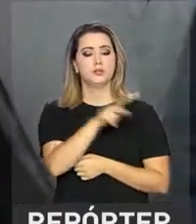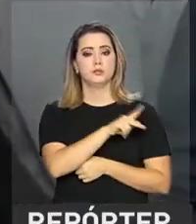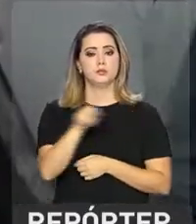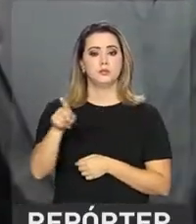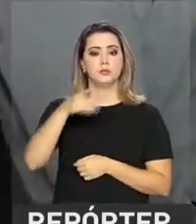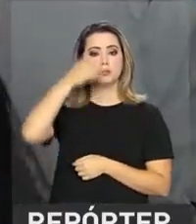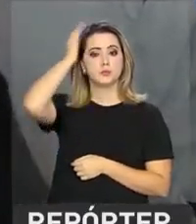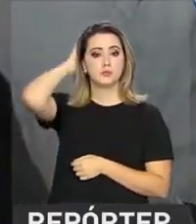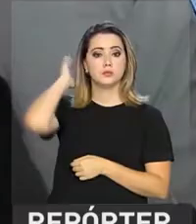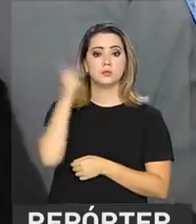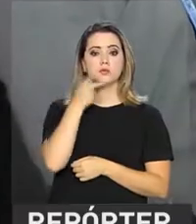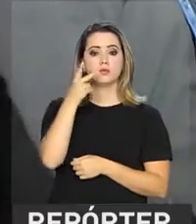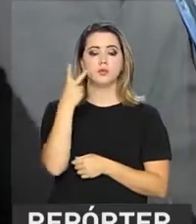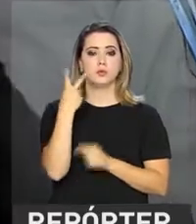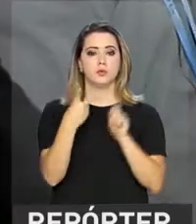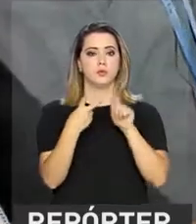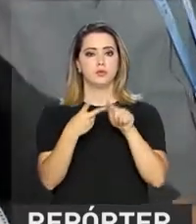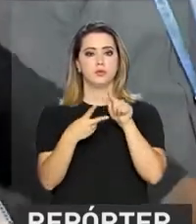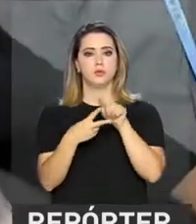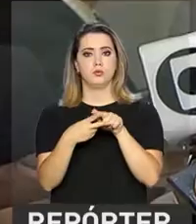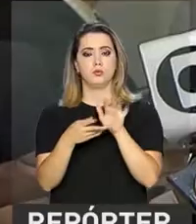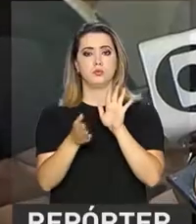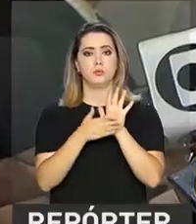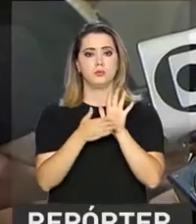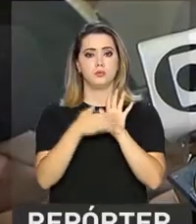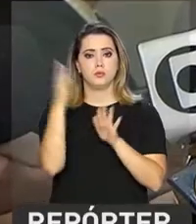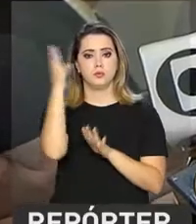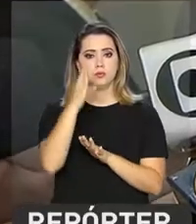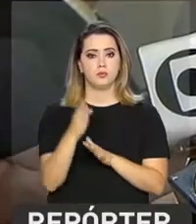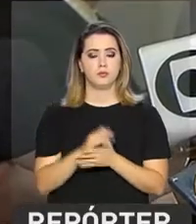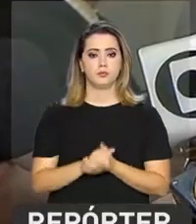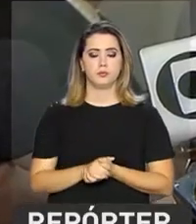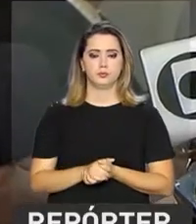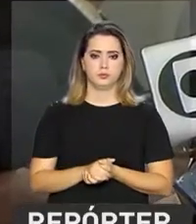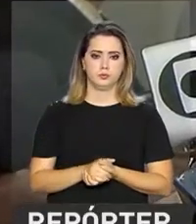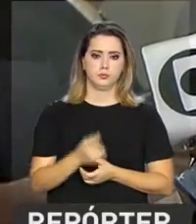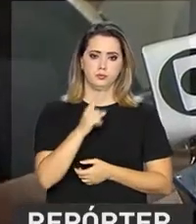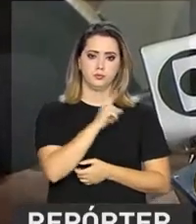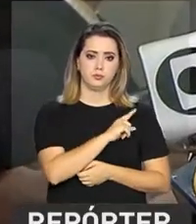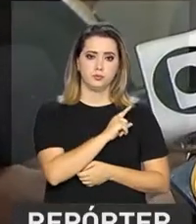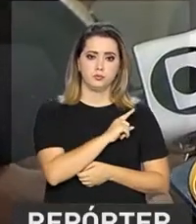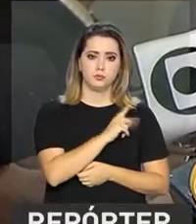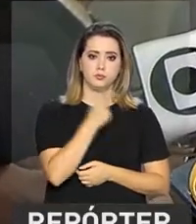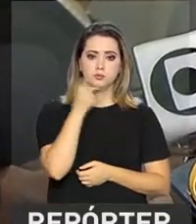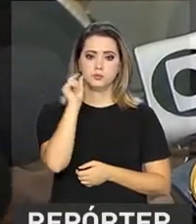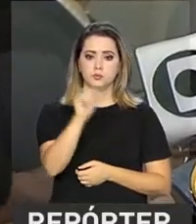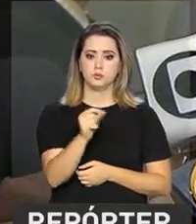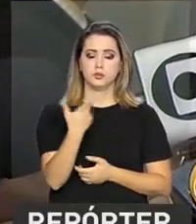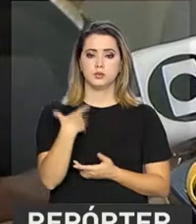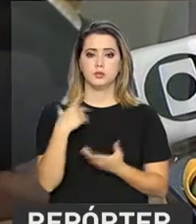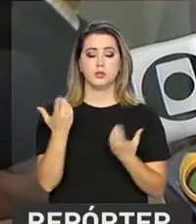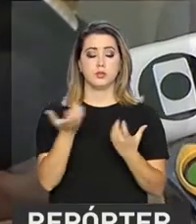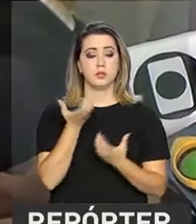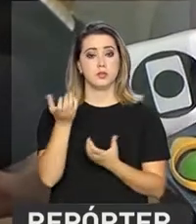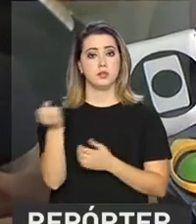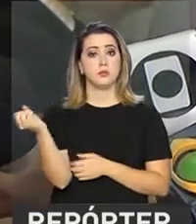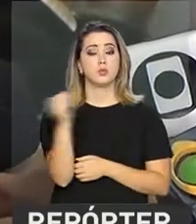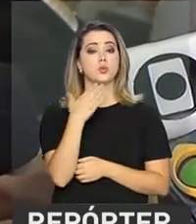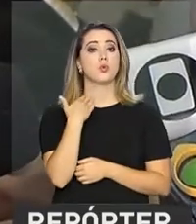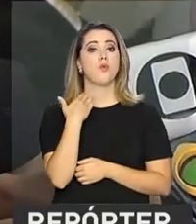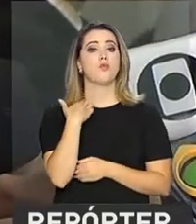Temer destacou 2 propostas do Brasil. Pleiteei algo que já estamos trabalhando, que é uma filial do novo Banco